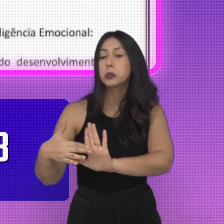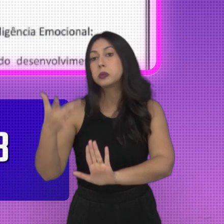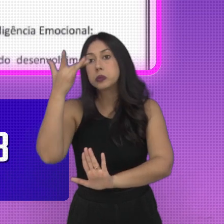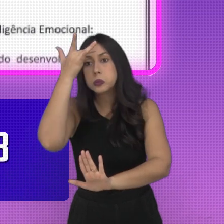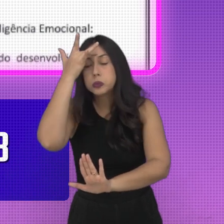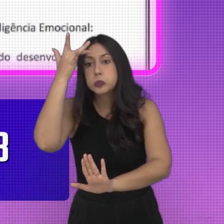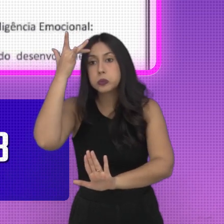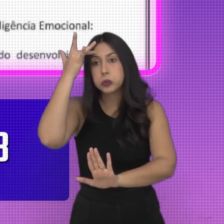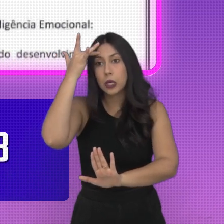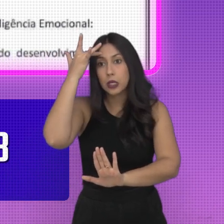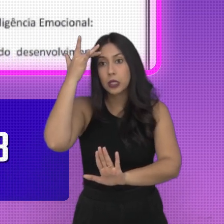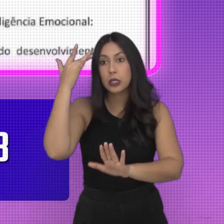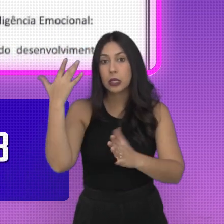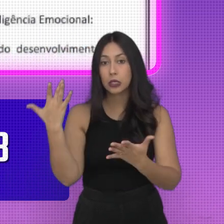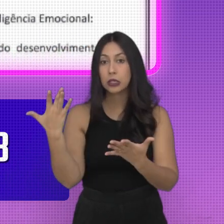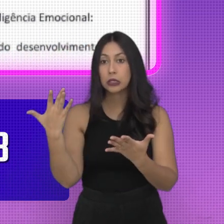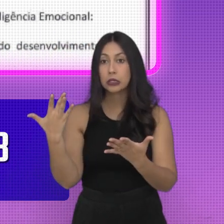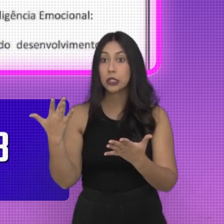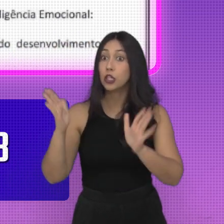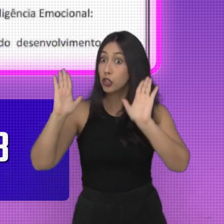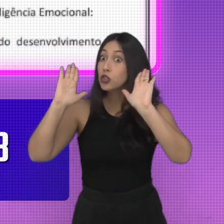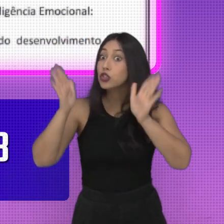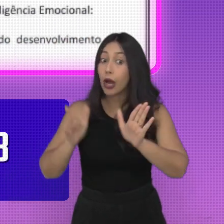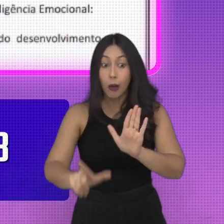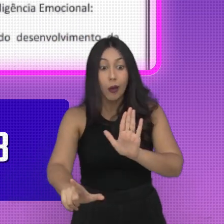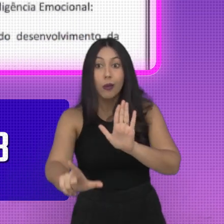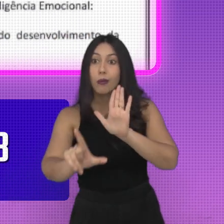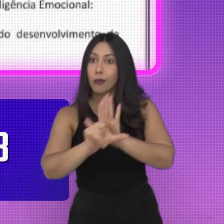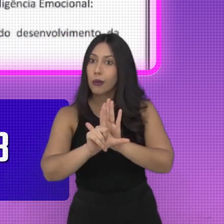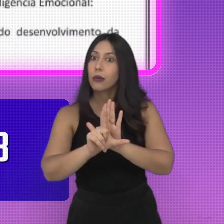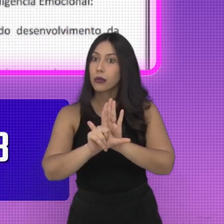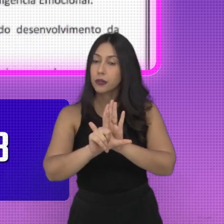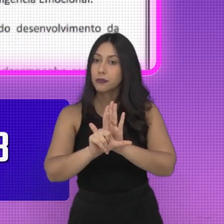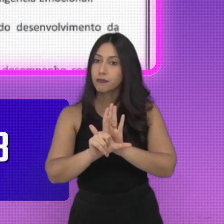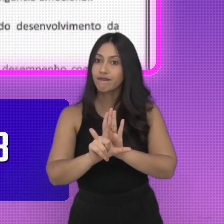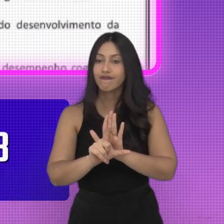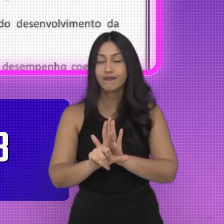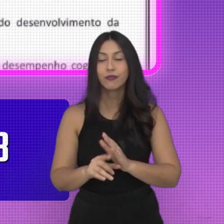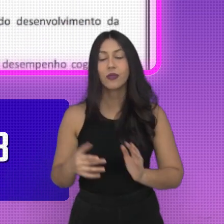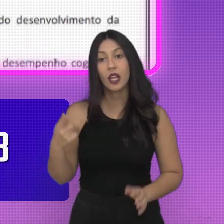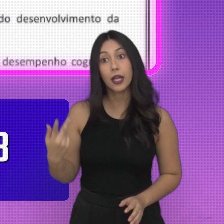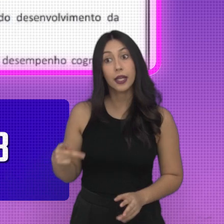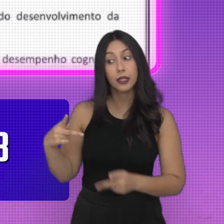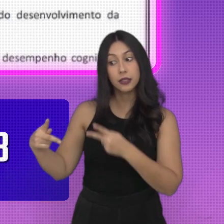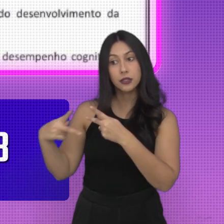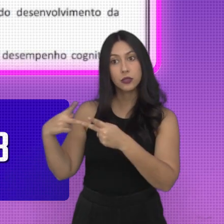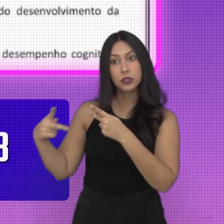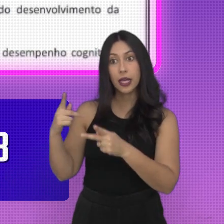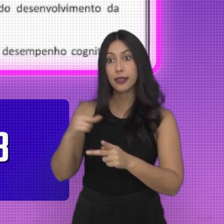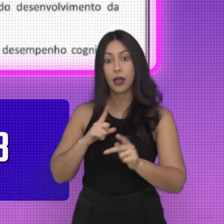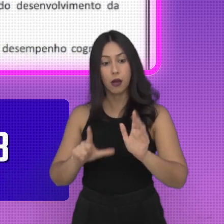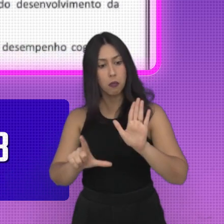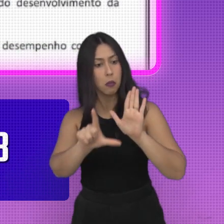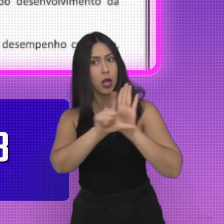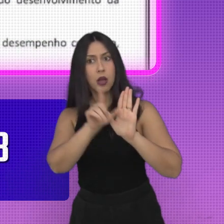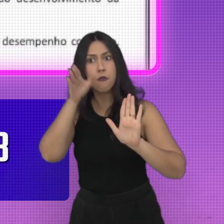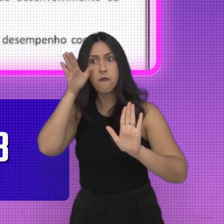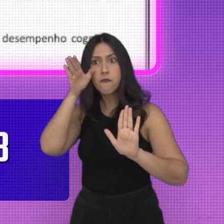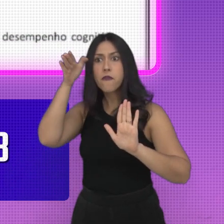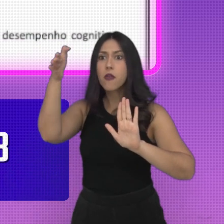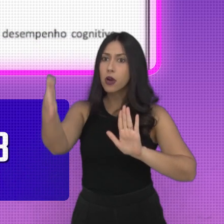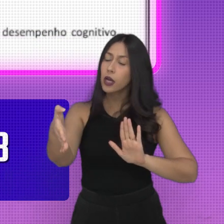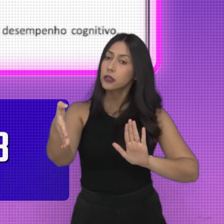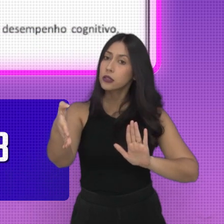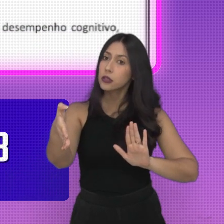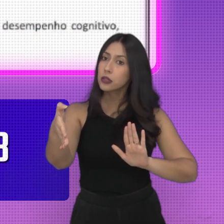uma ação que já tem força de lei. Então, aqui em São José dos Campos, tem uma lei específica que